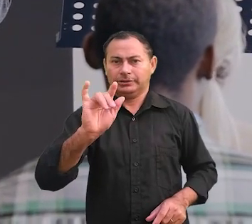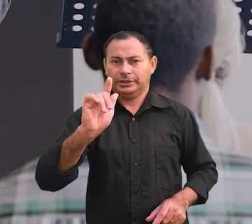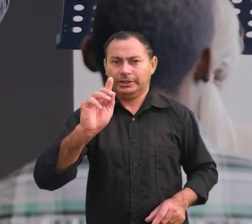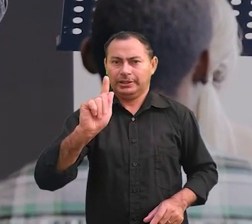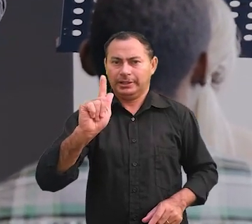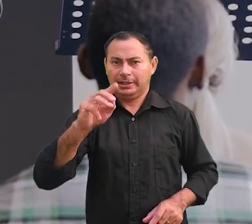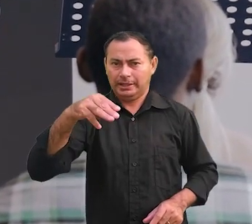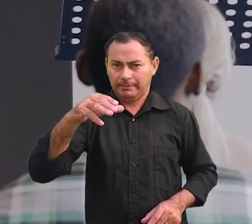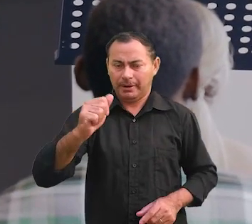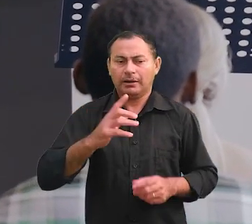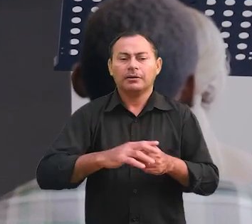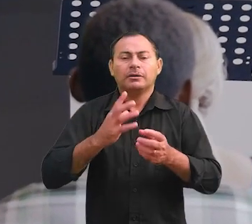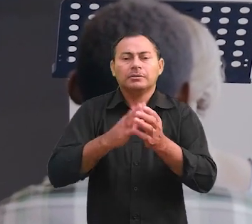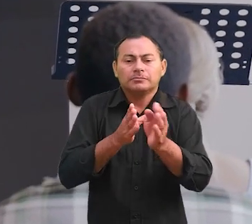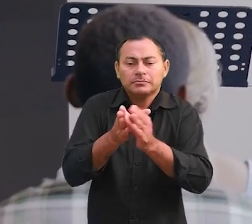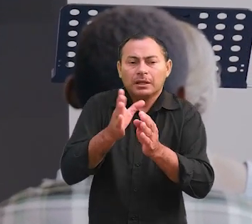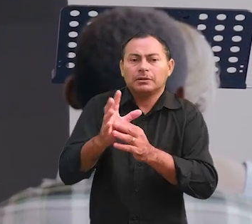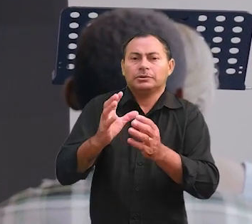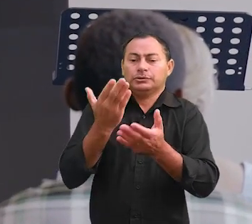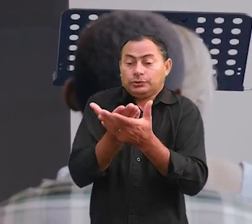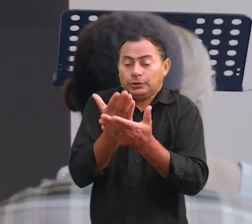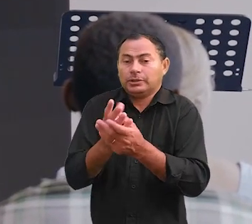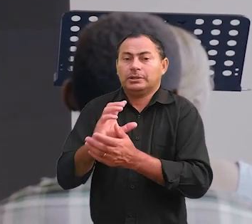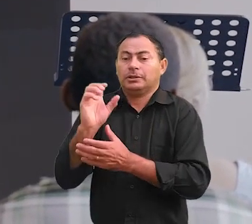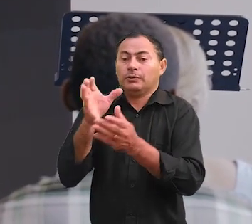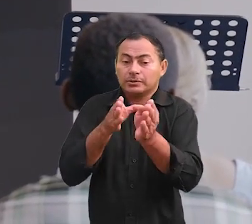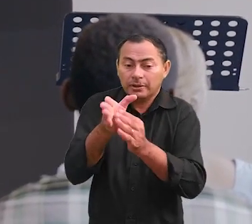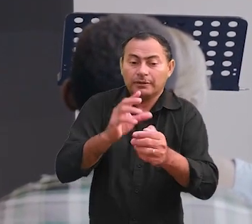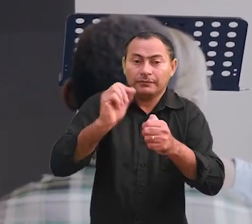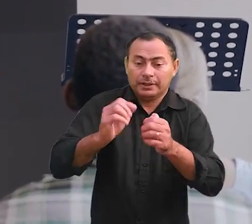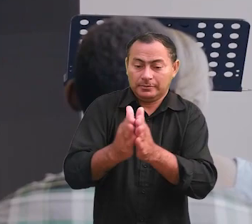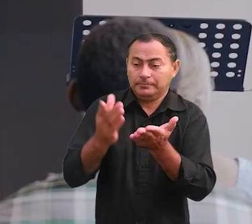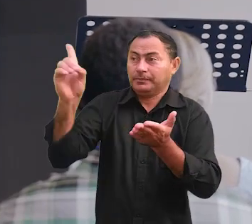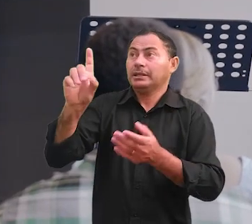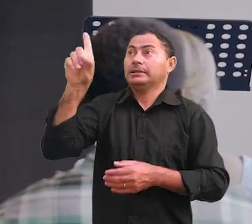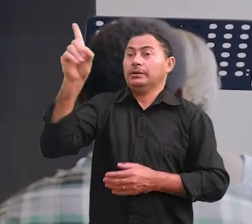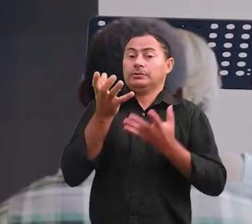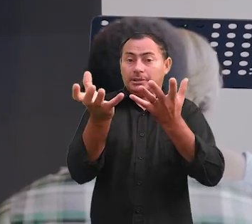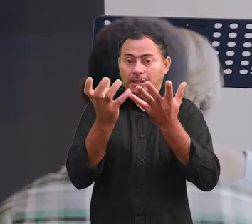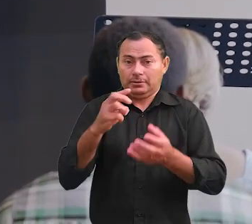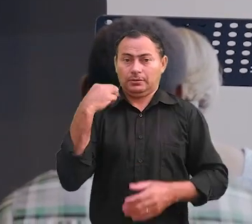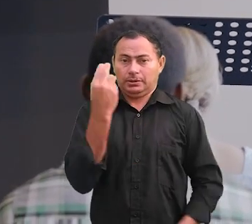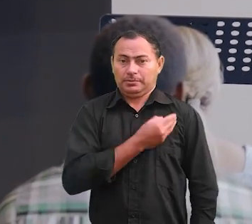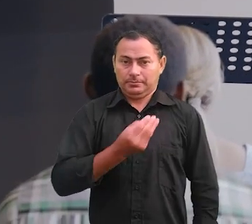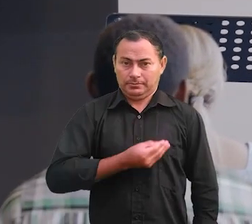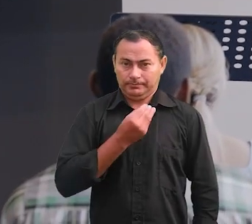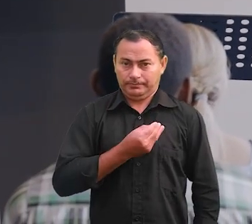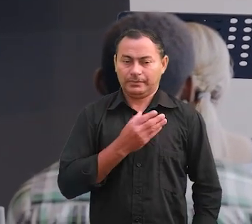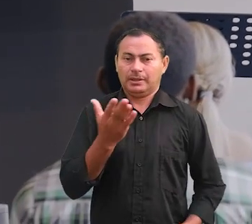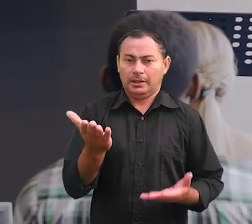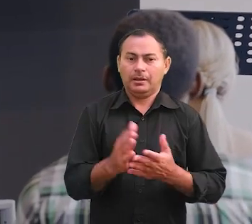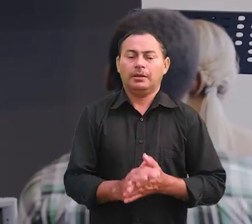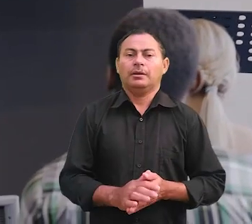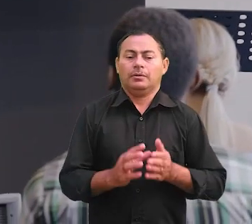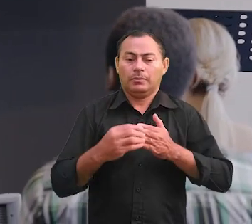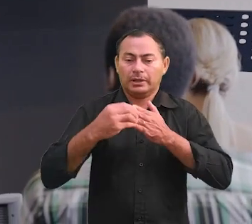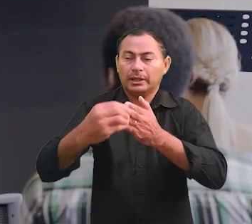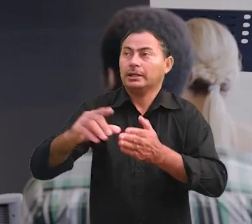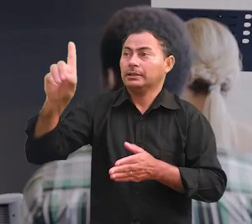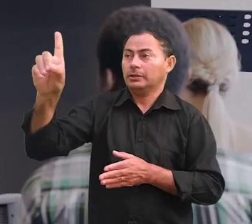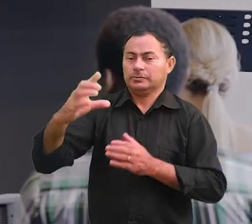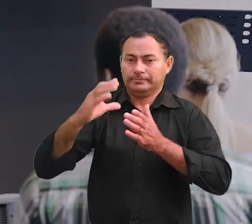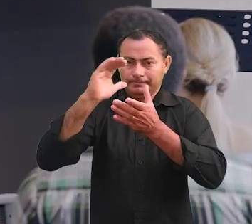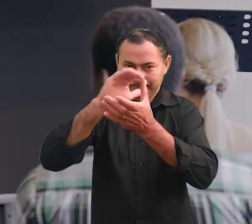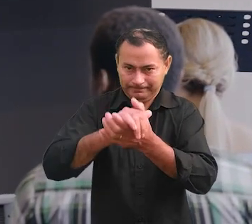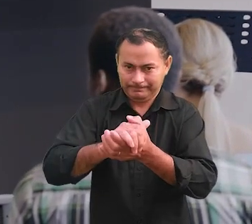baseados na interpretação que estudiosos e conselheiros fizeram da Bíblia e o que Deus quer para nossas vidas Esse é o